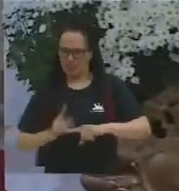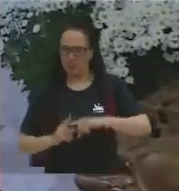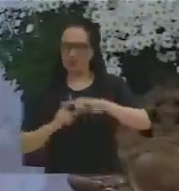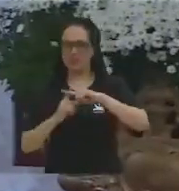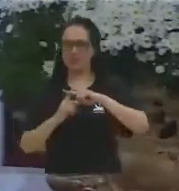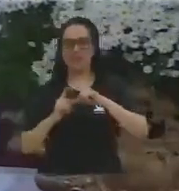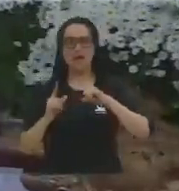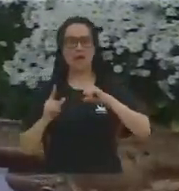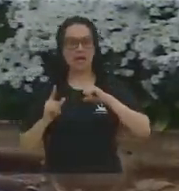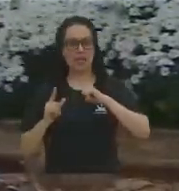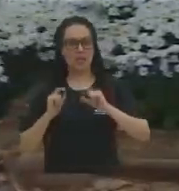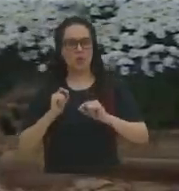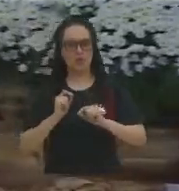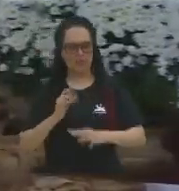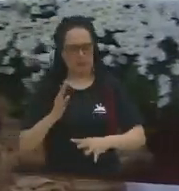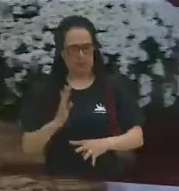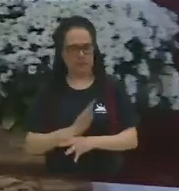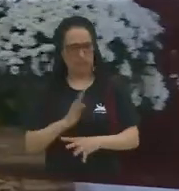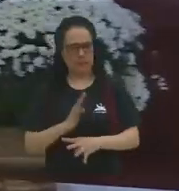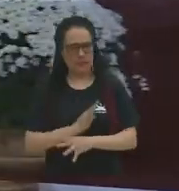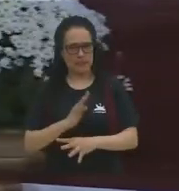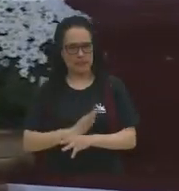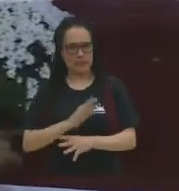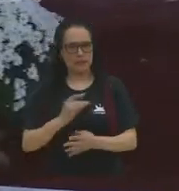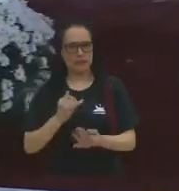no cristianismo, eu tenho uma dose de